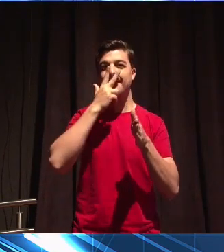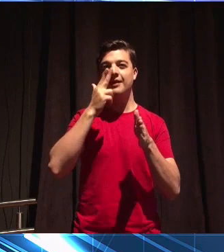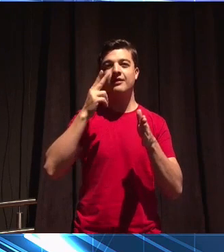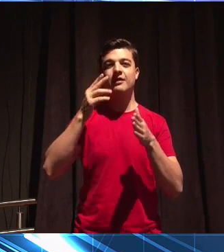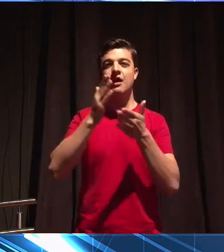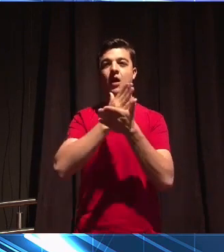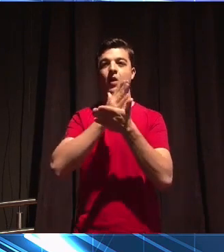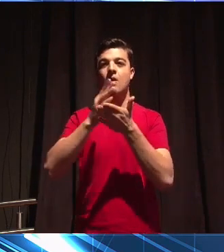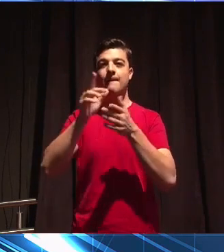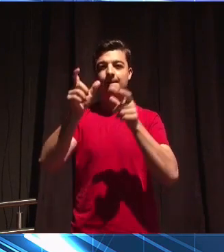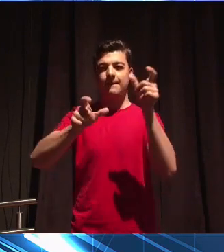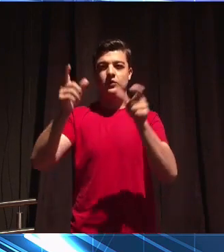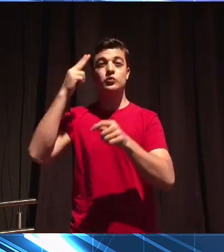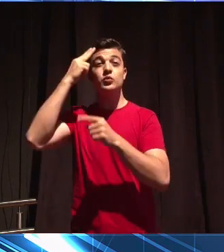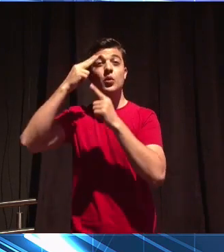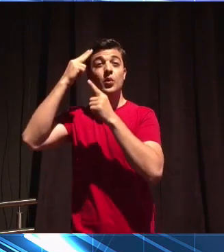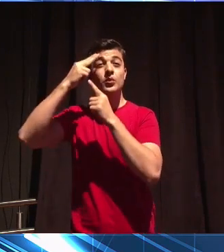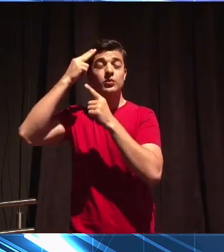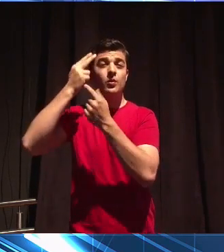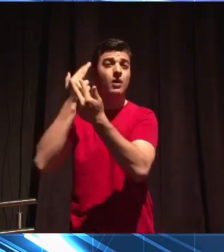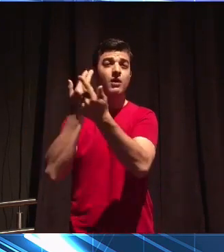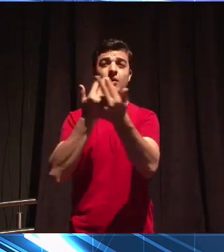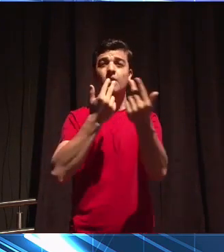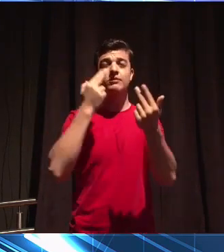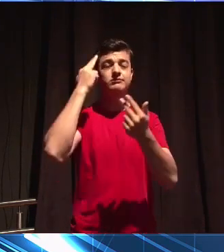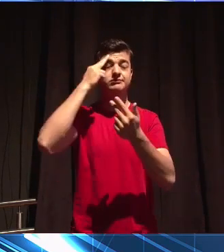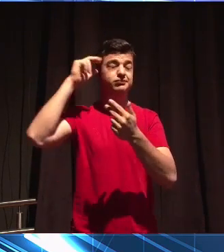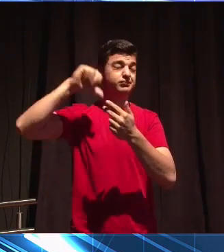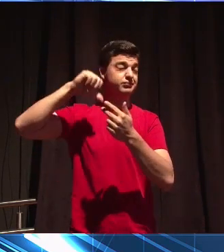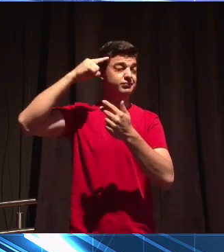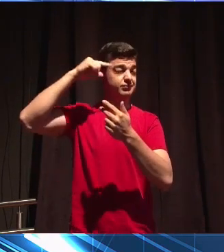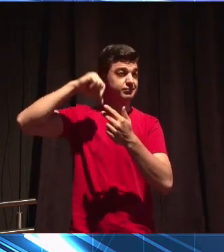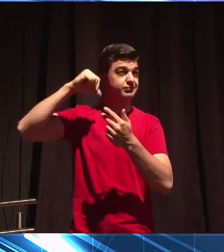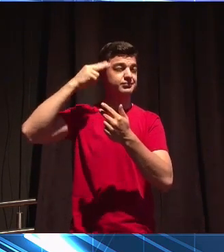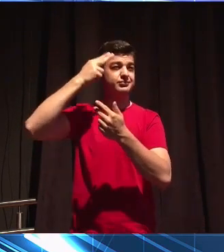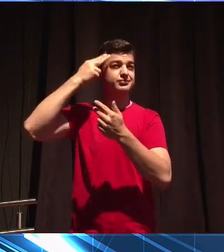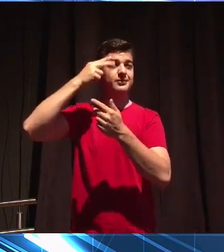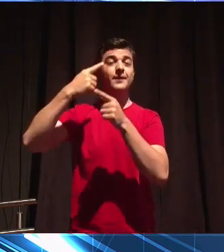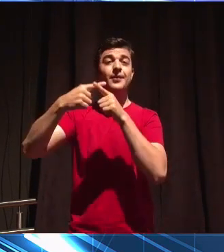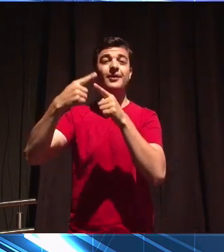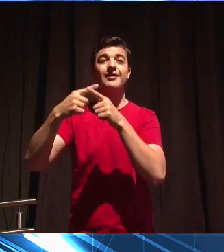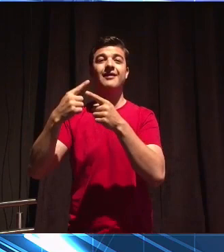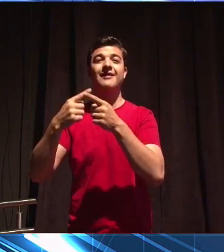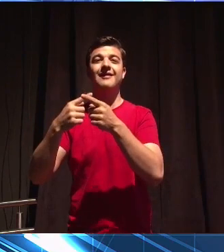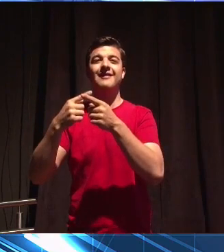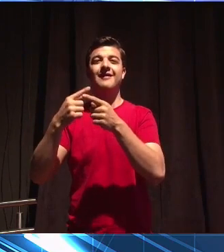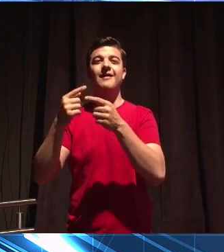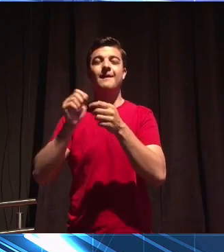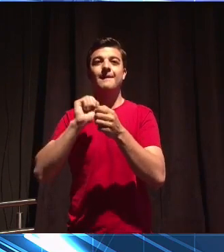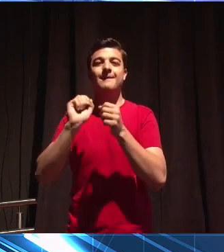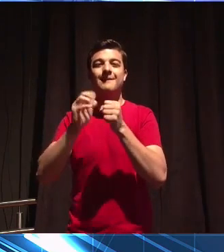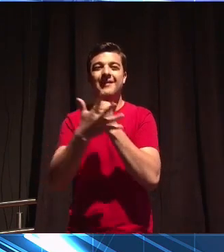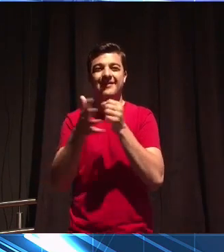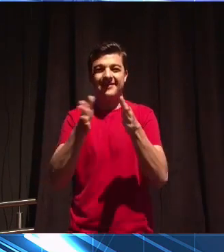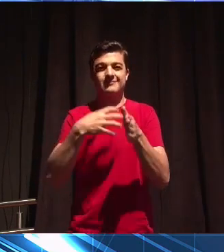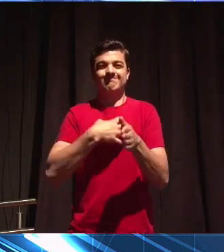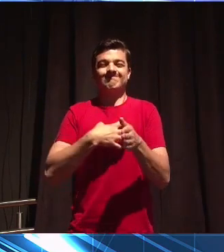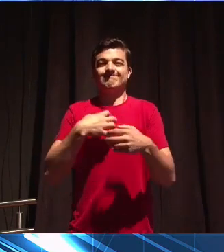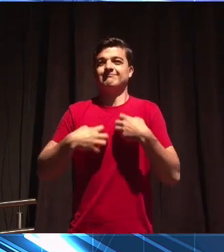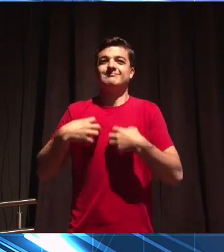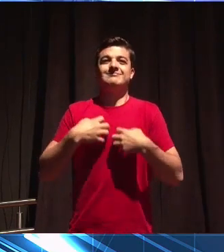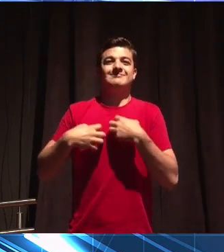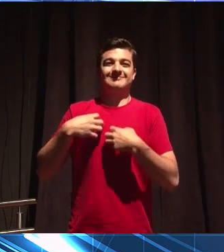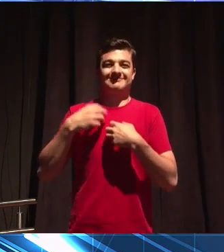muito similares. Mas eu tenho certeza que tem alguma coisa, né, na cabeça de vocês que só vocês pensaram. E é uma coisa específica. E se eu chego